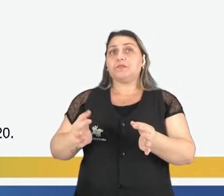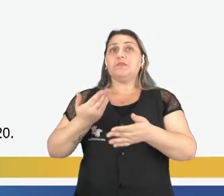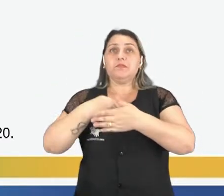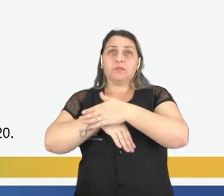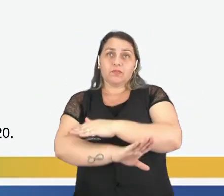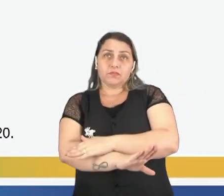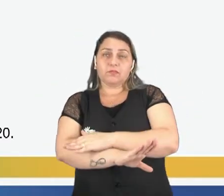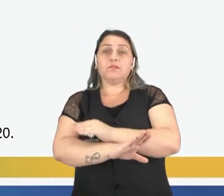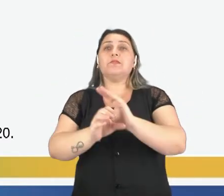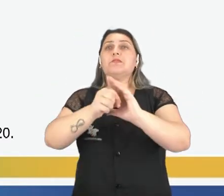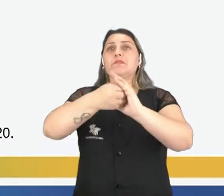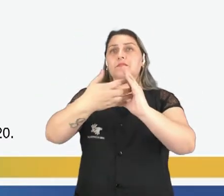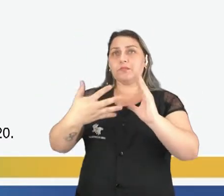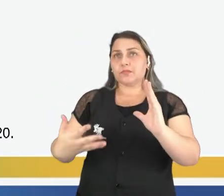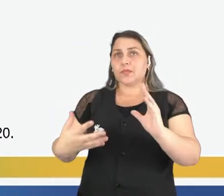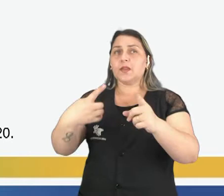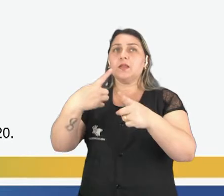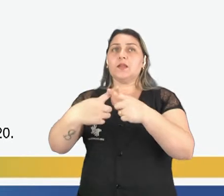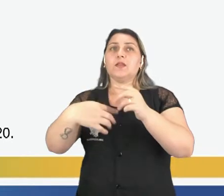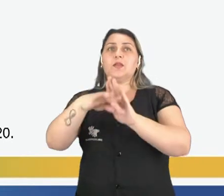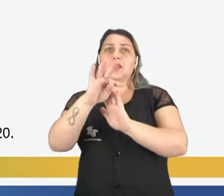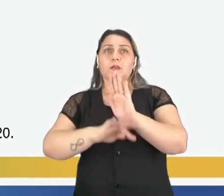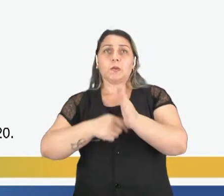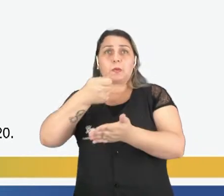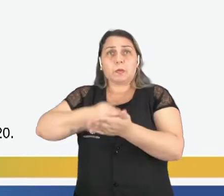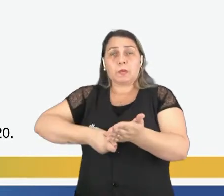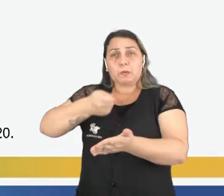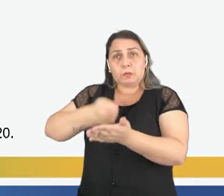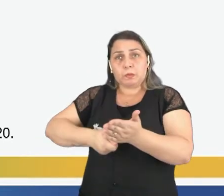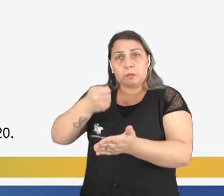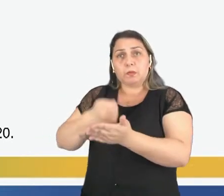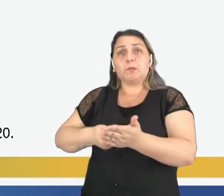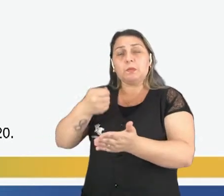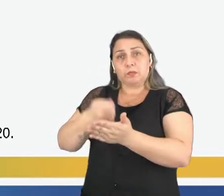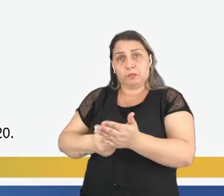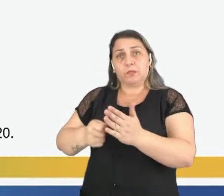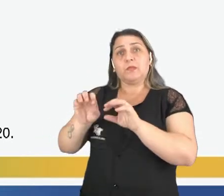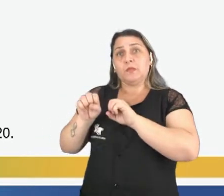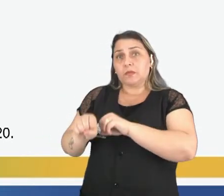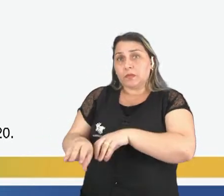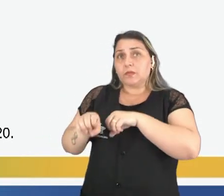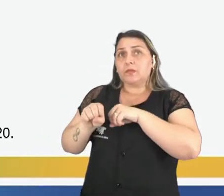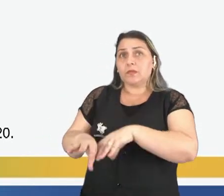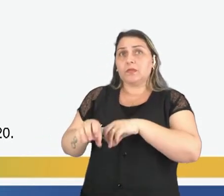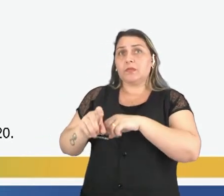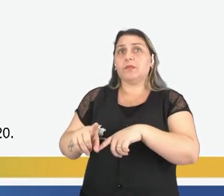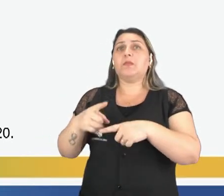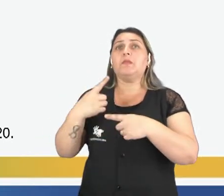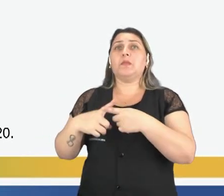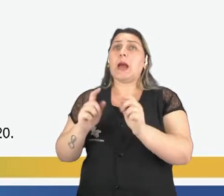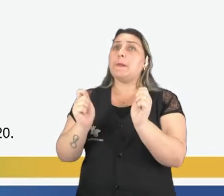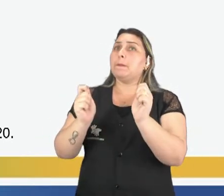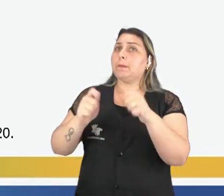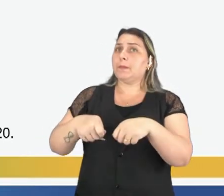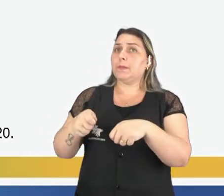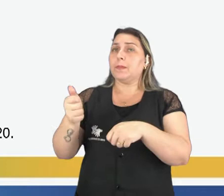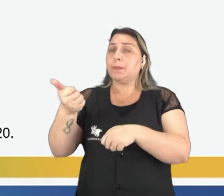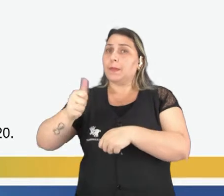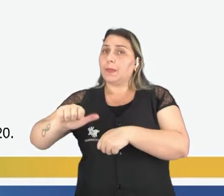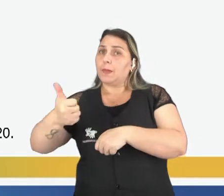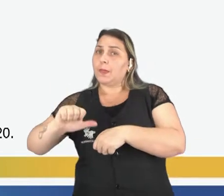esteja acostumado com as suas características, pois é um texto muito cobrado no meio educacional, pois possibilita uma